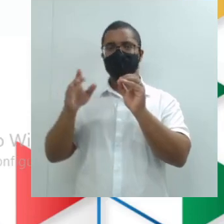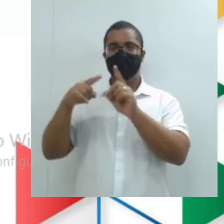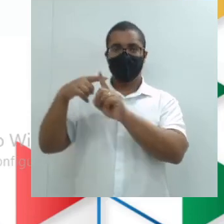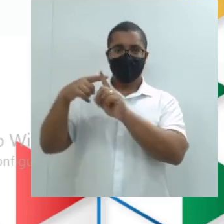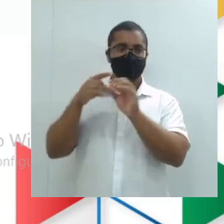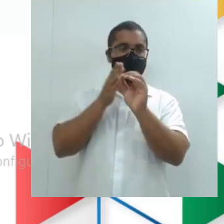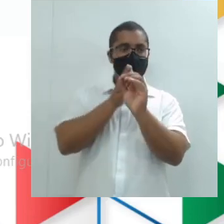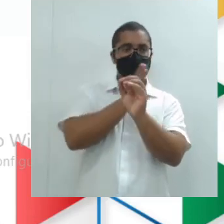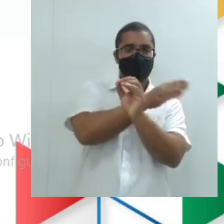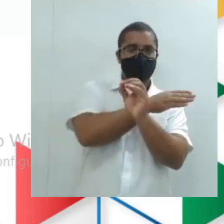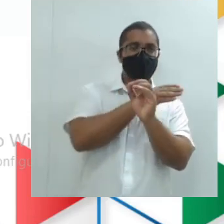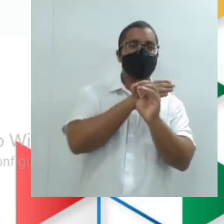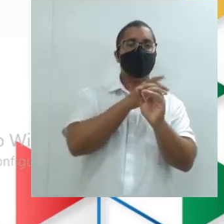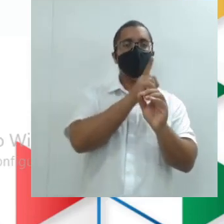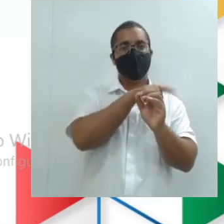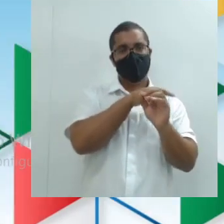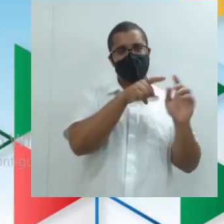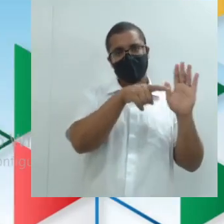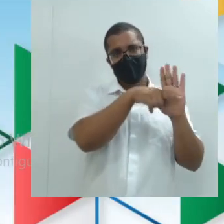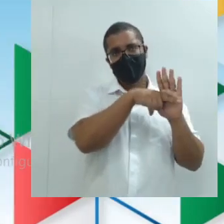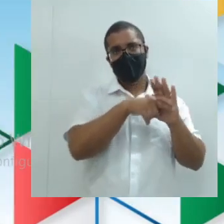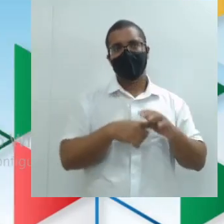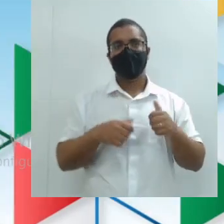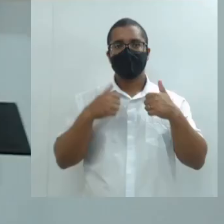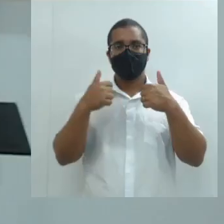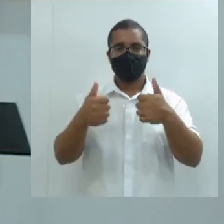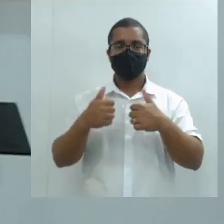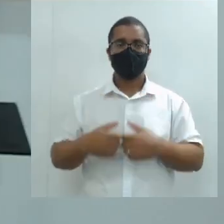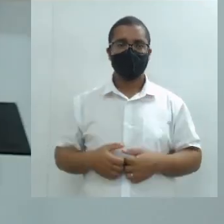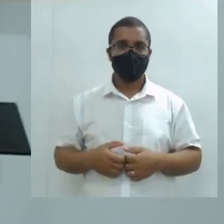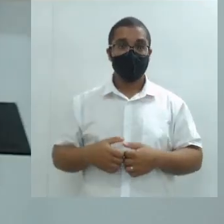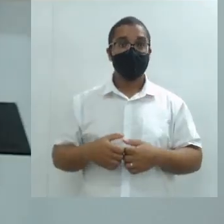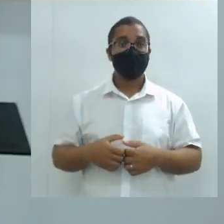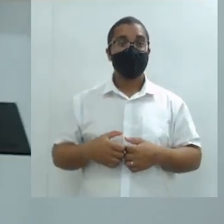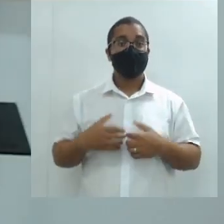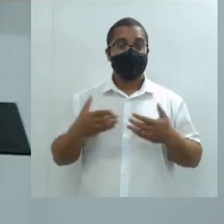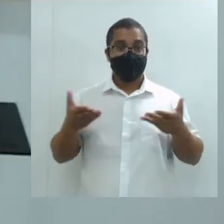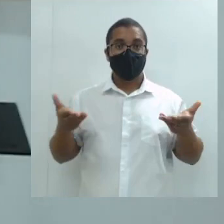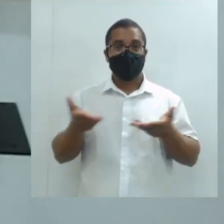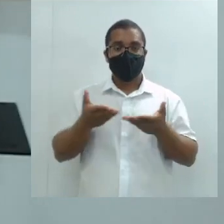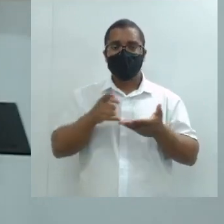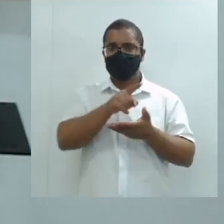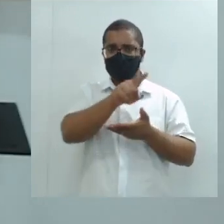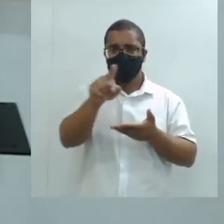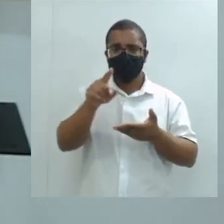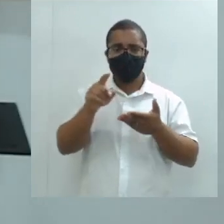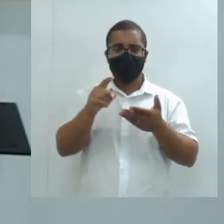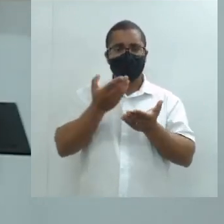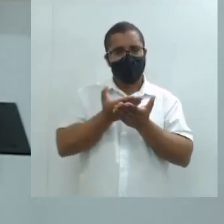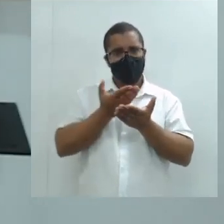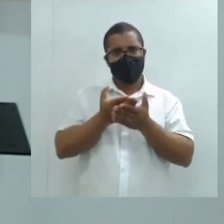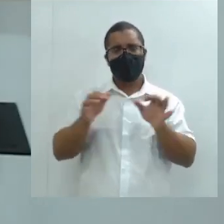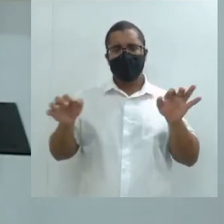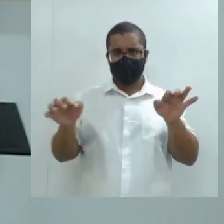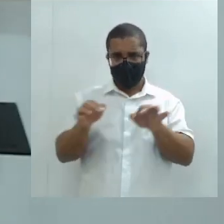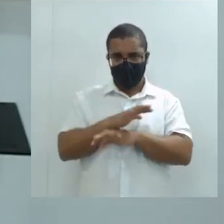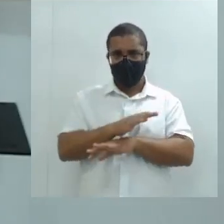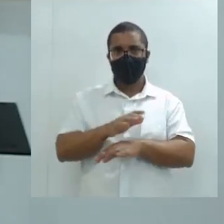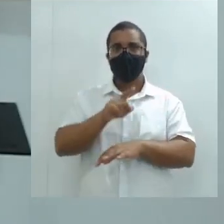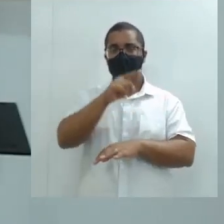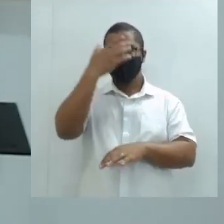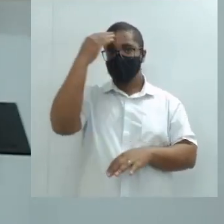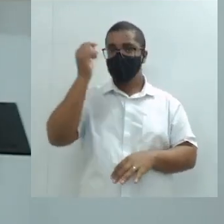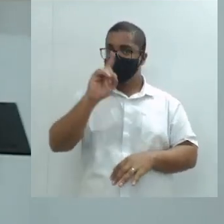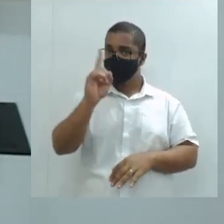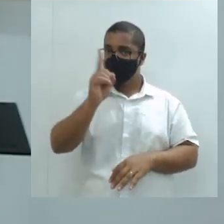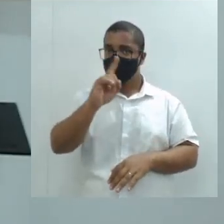casa a ponto referencial São Paulo, tá bom? Agora, gente, encerramos nossa aula de hoje. Não